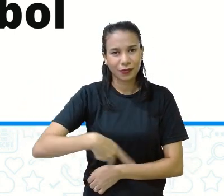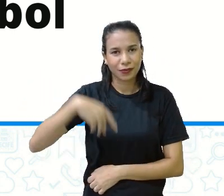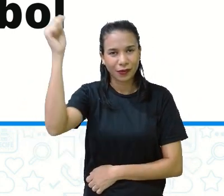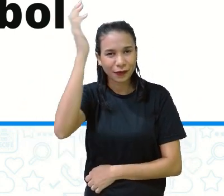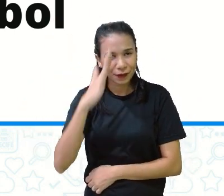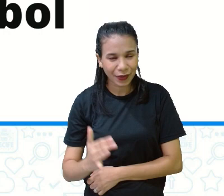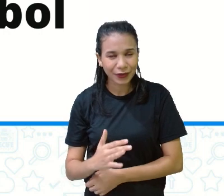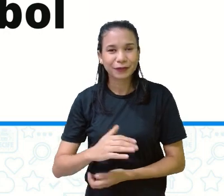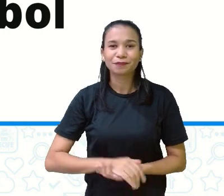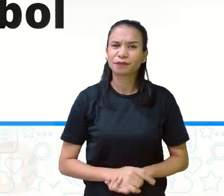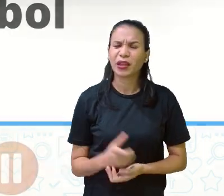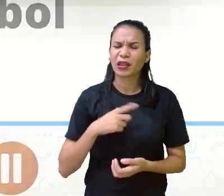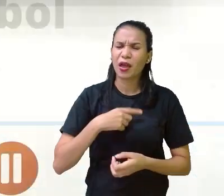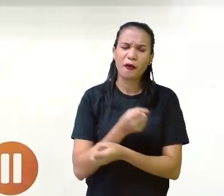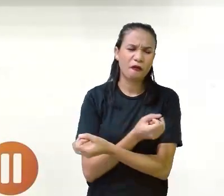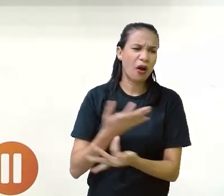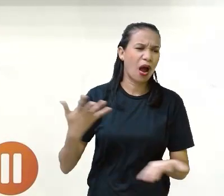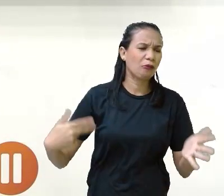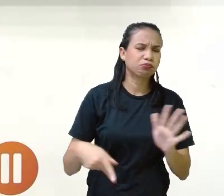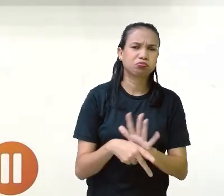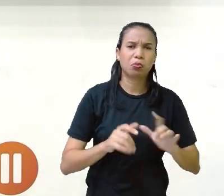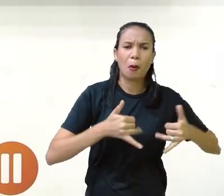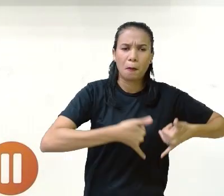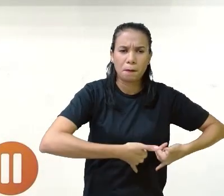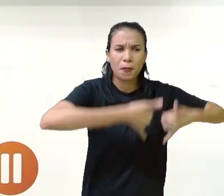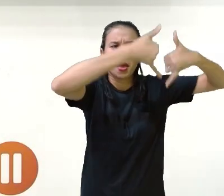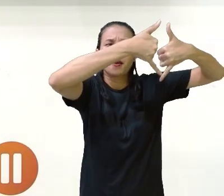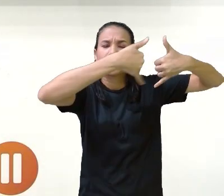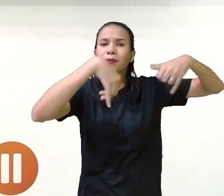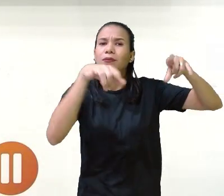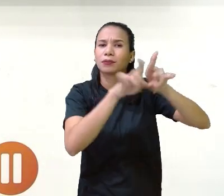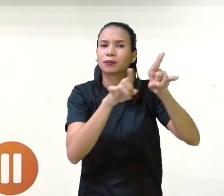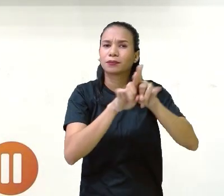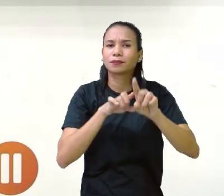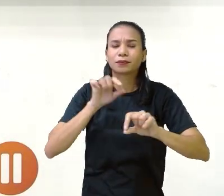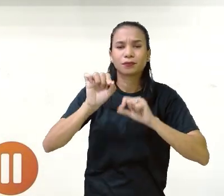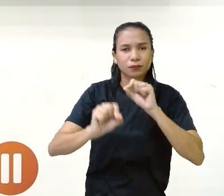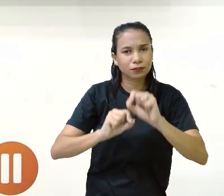brasileiro. Vários títulos ela ganhou, né? Inclusive,